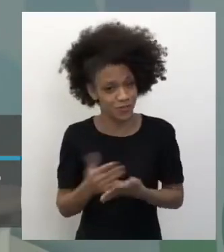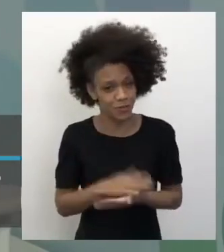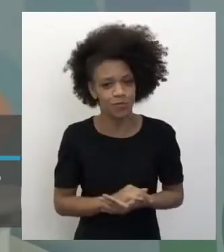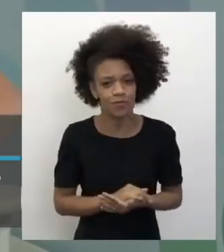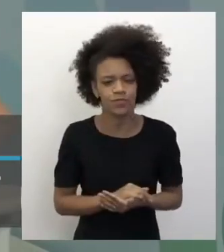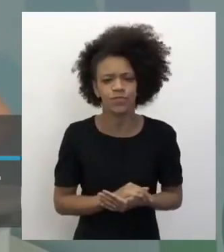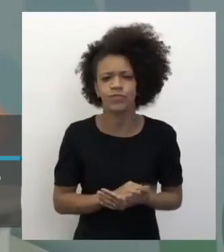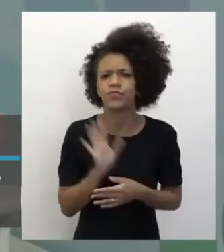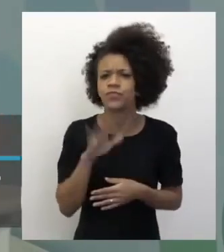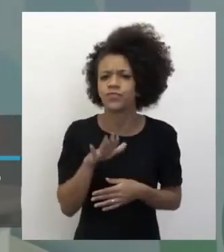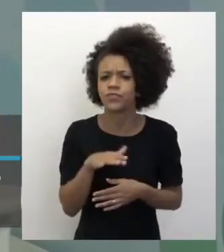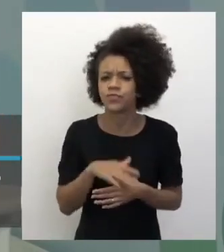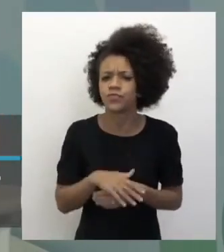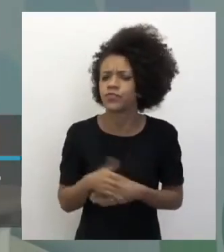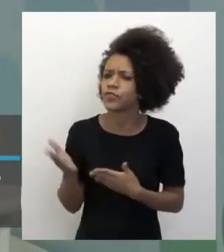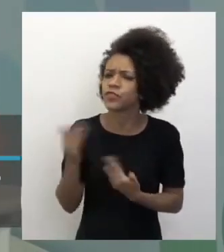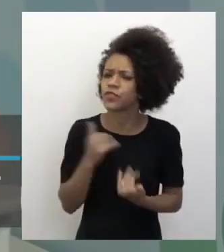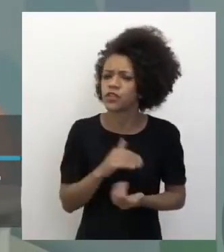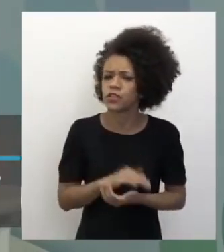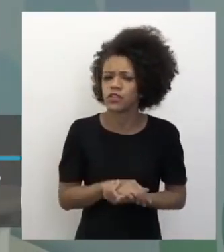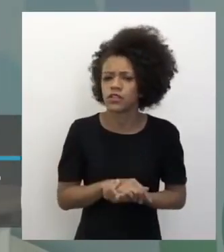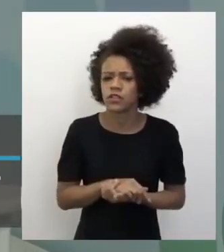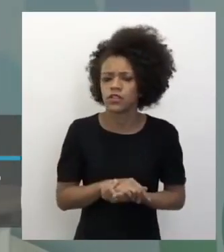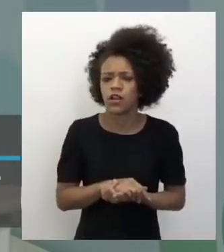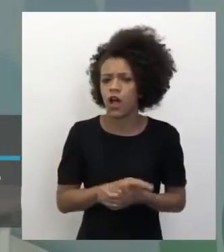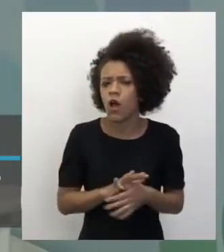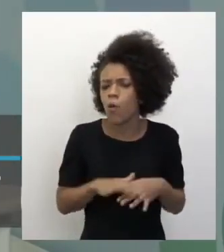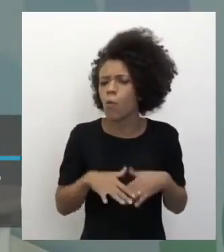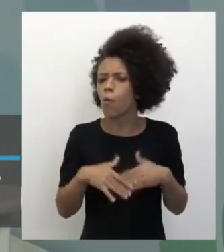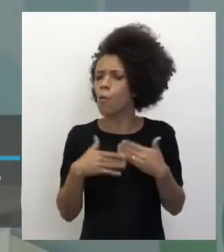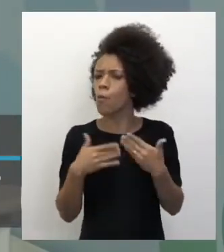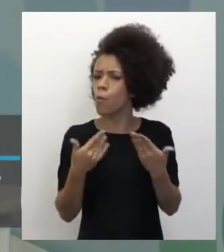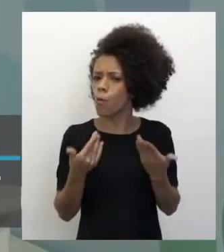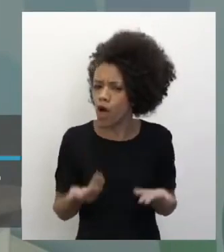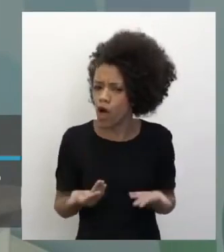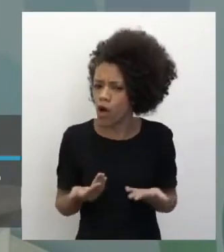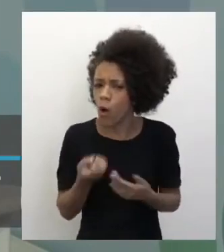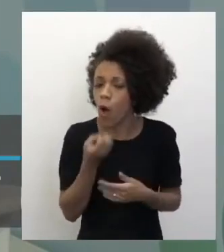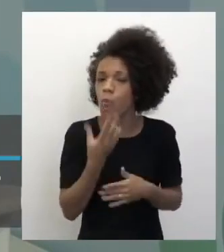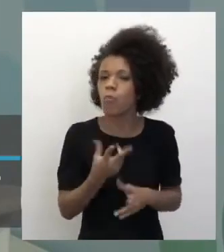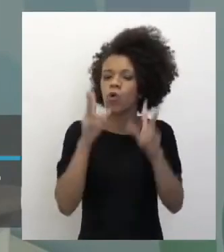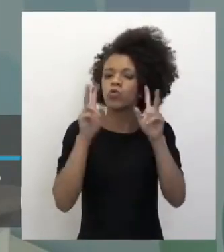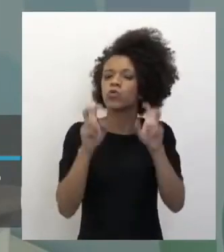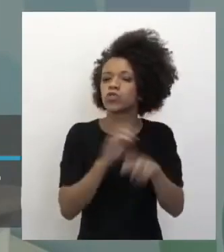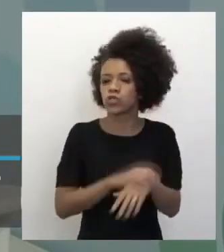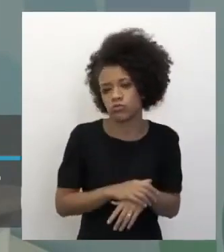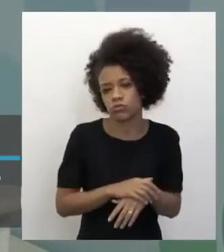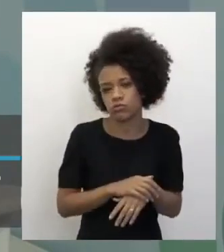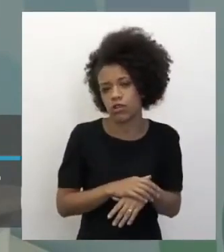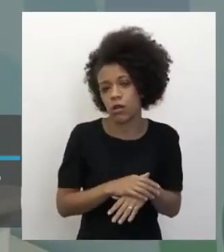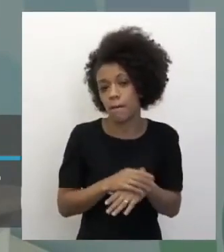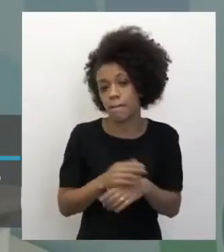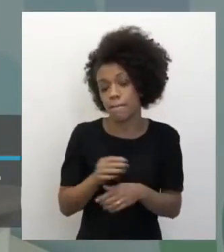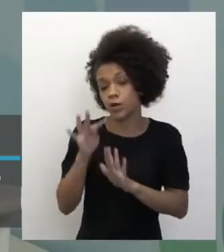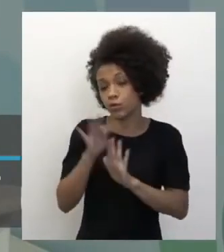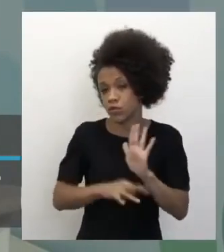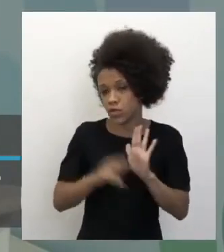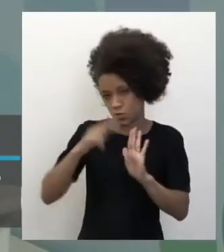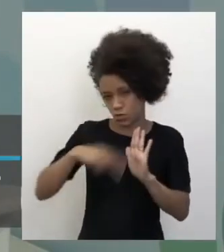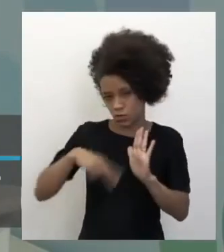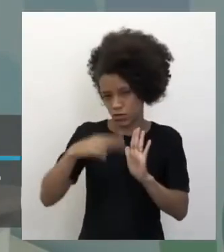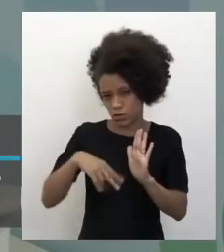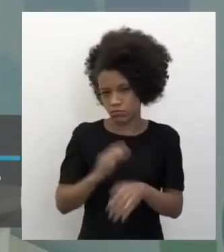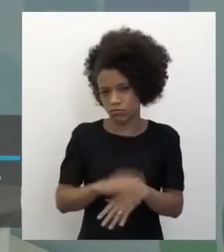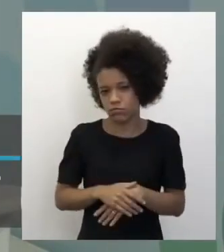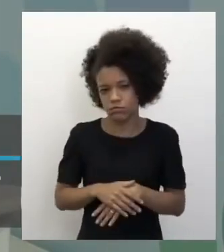Ô, galera, bora lá. Qual seria um bom título para o texto lido, hein? Eu